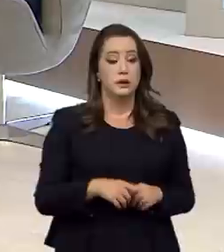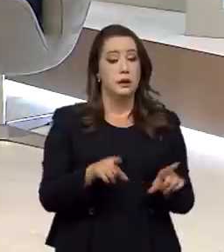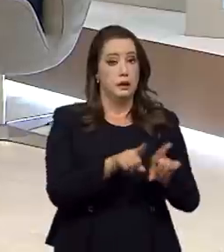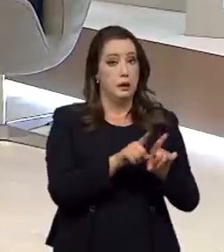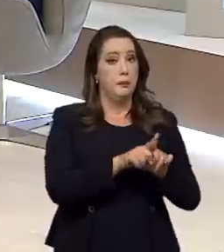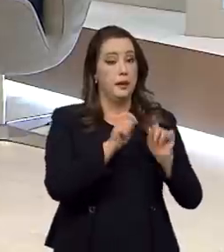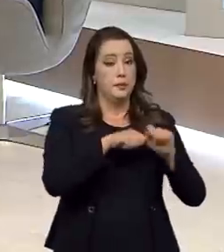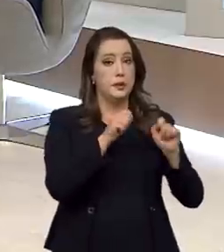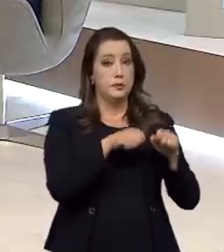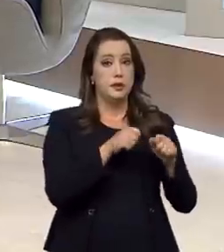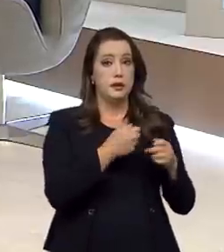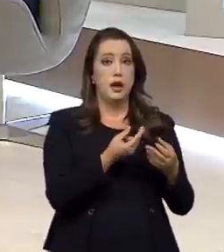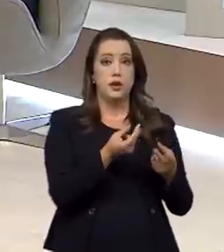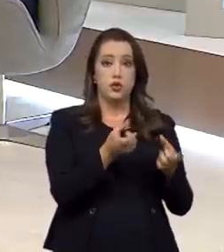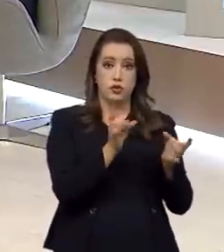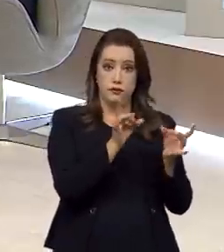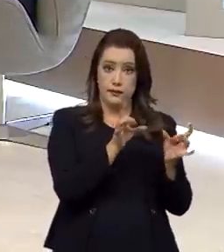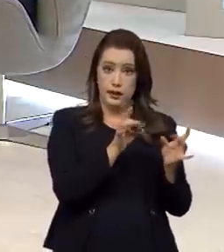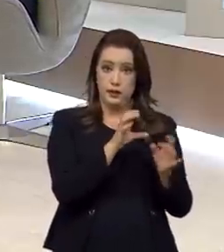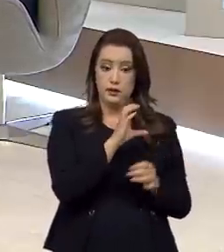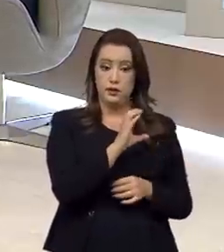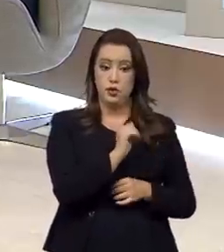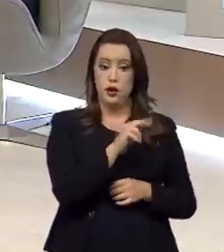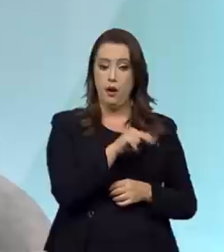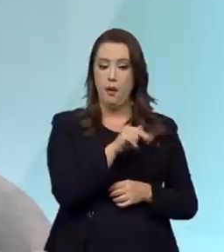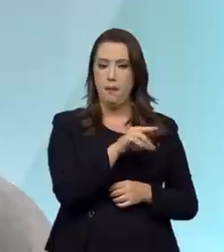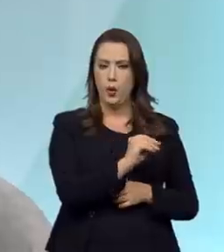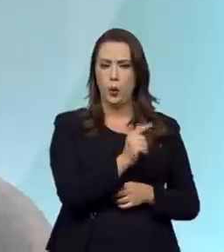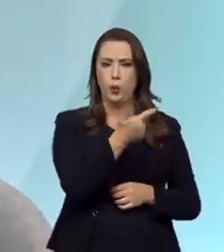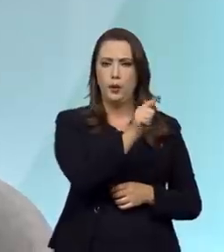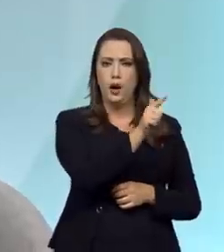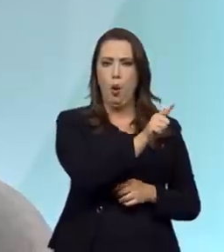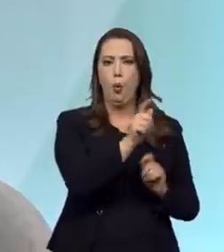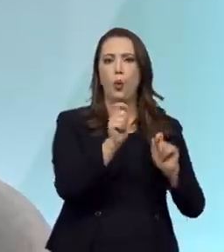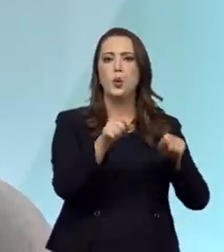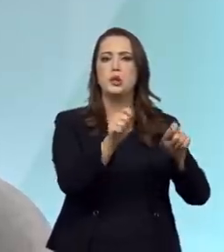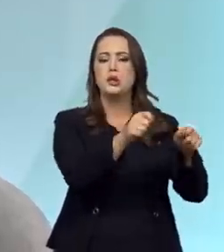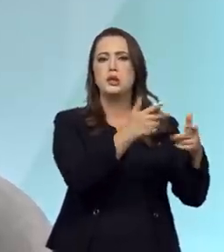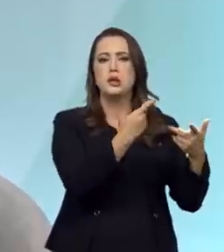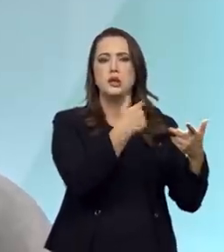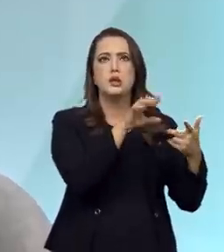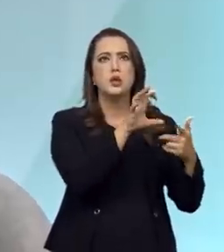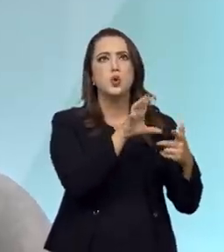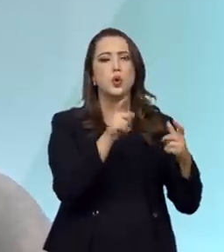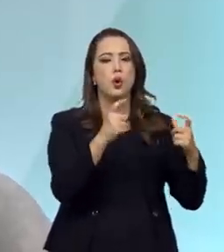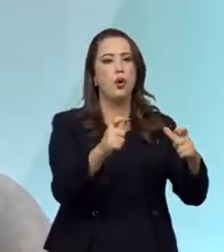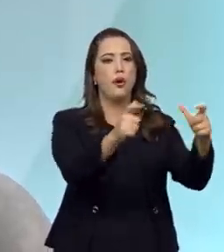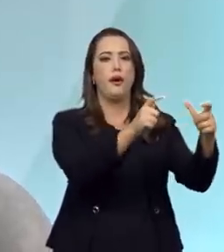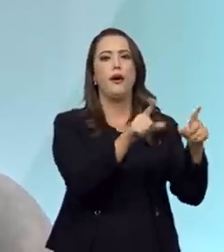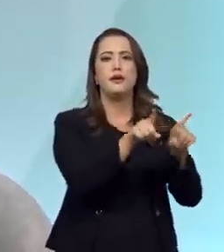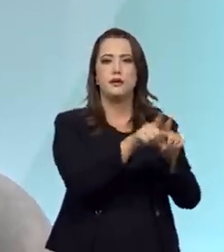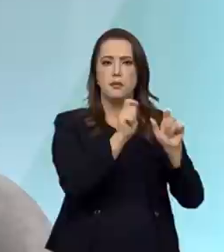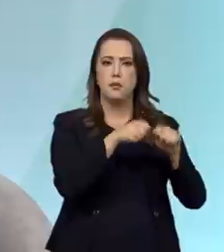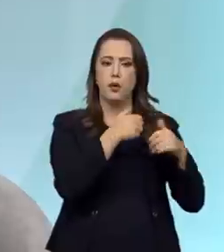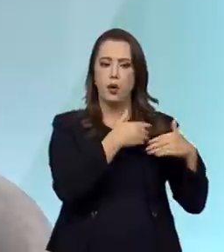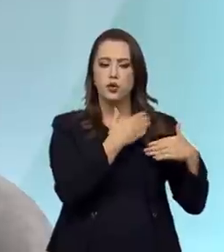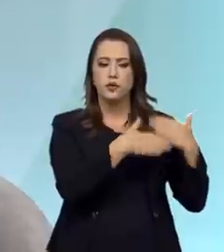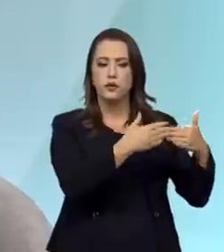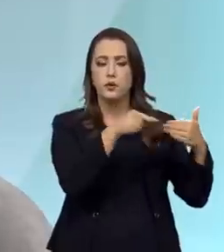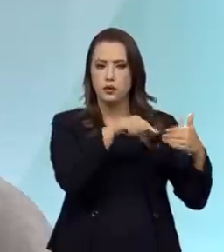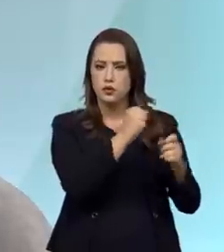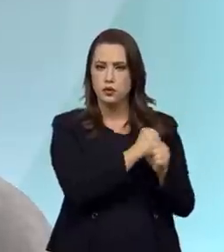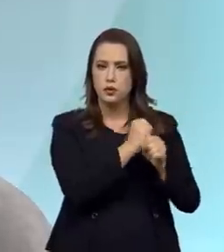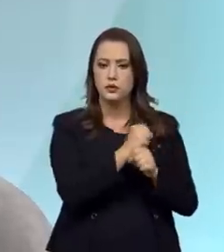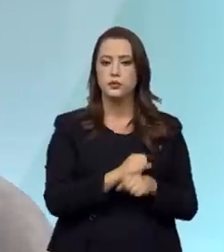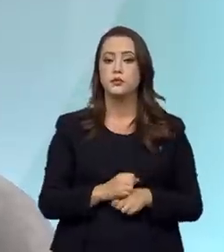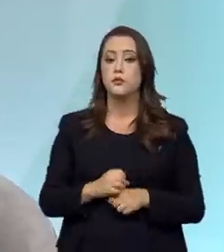biomas é uma coisa que deve se consolidar em 2022 Com certeza especialmente nesse caso de redução de